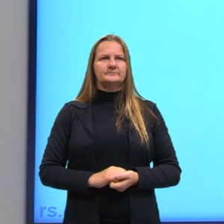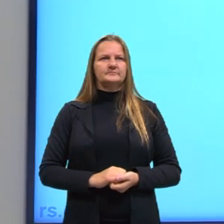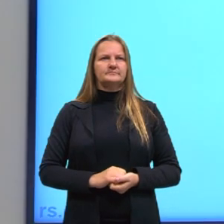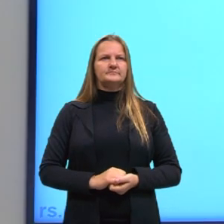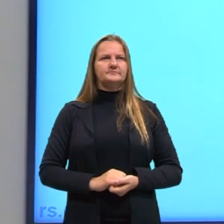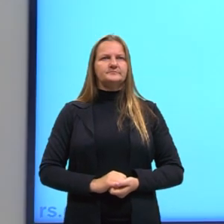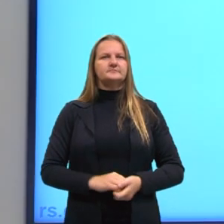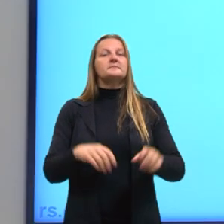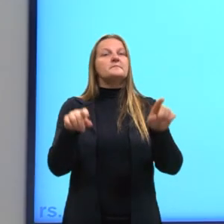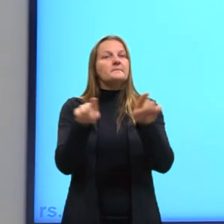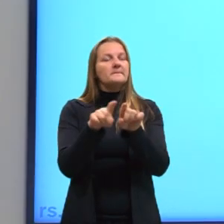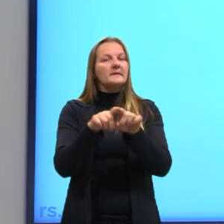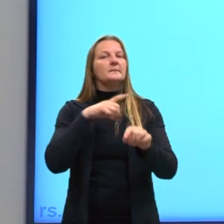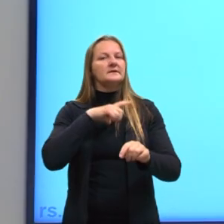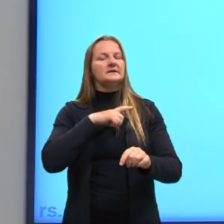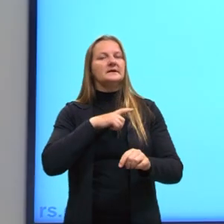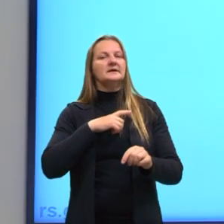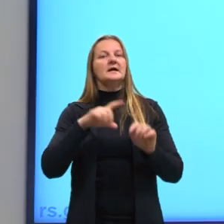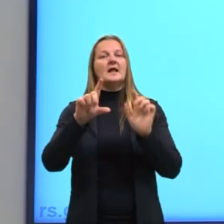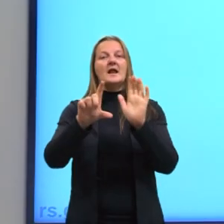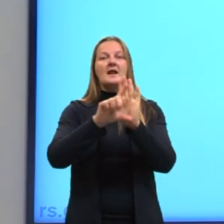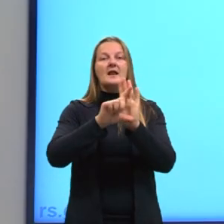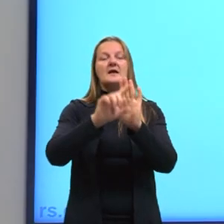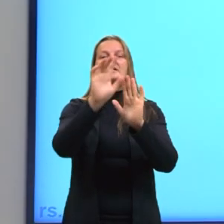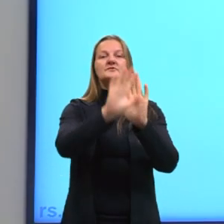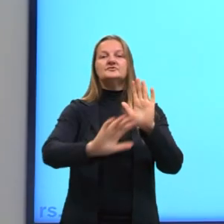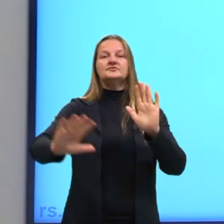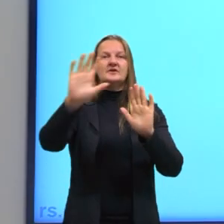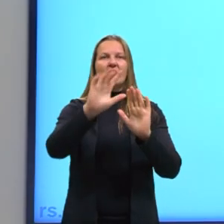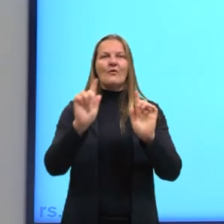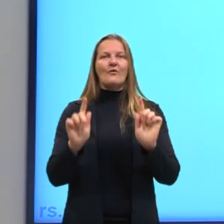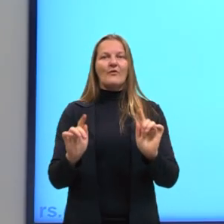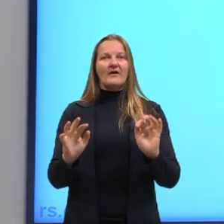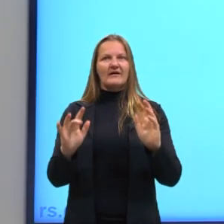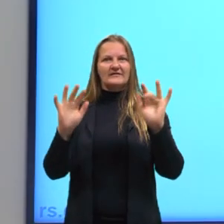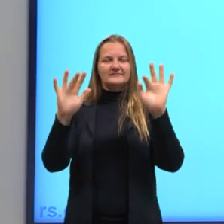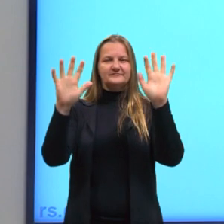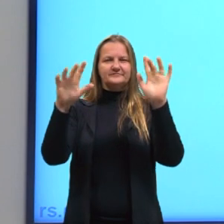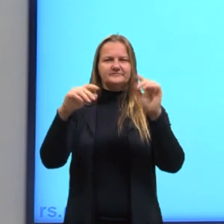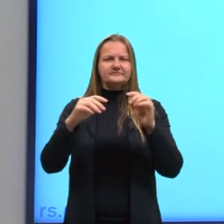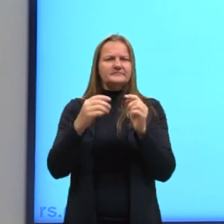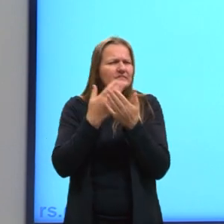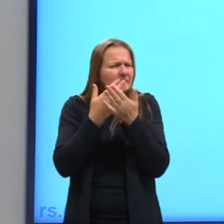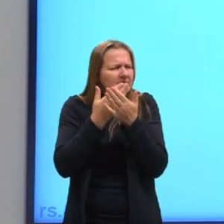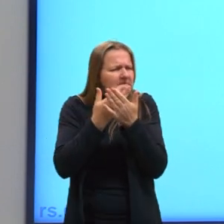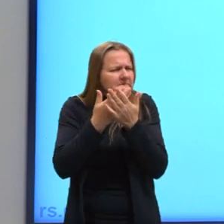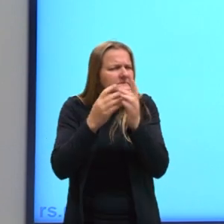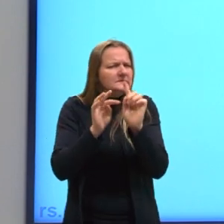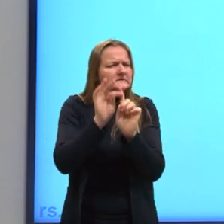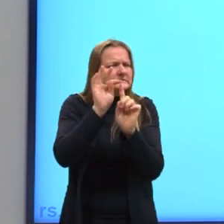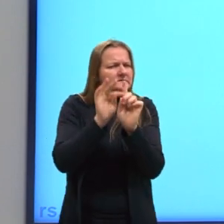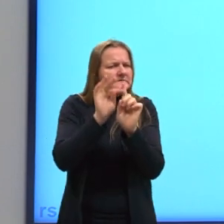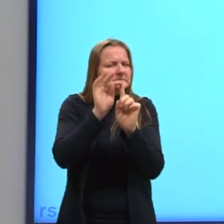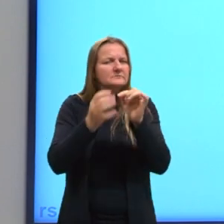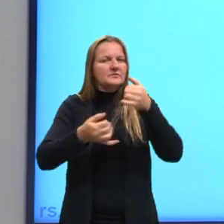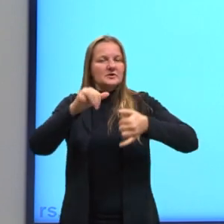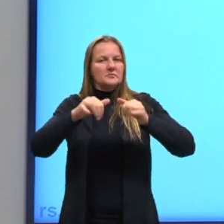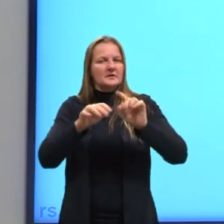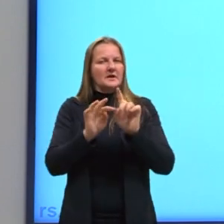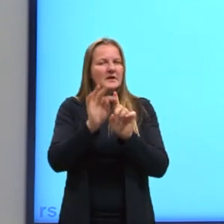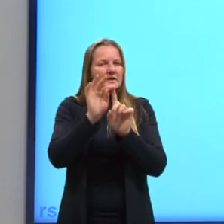e também existe a lei geral dos gases que quando a gente estuda termoquímica termodinâmica a gente precisa